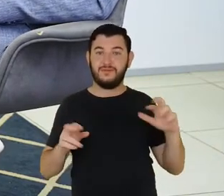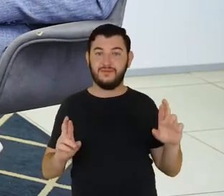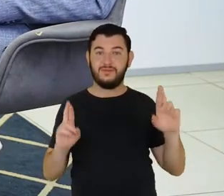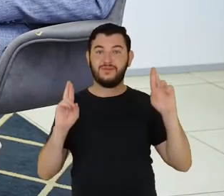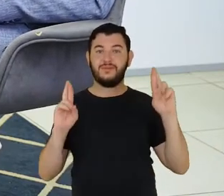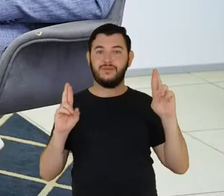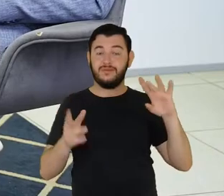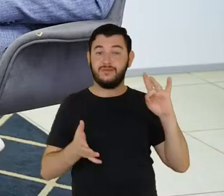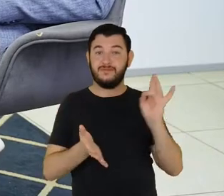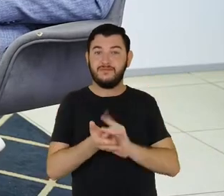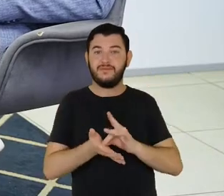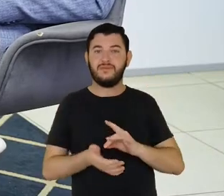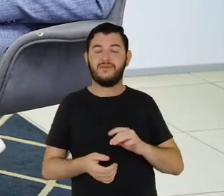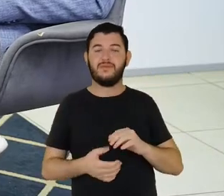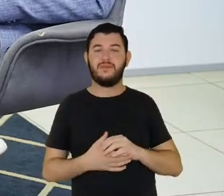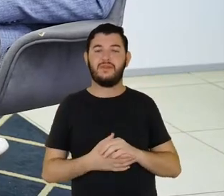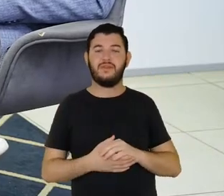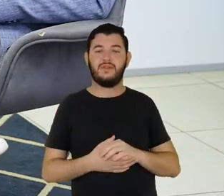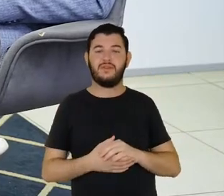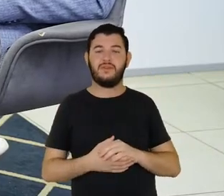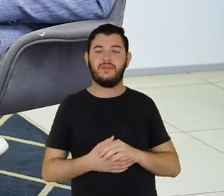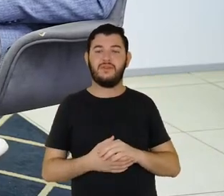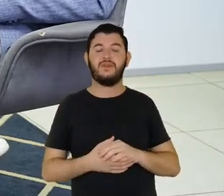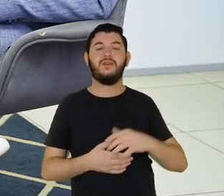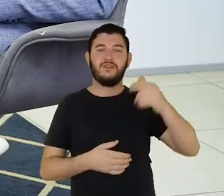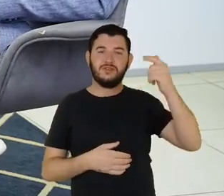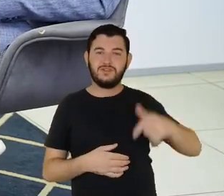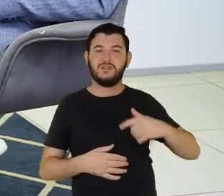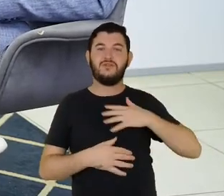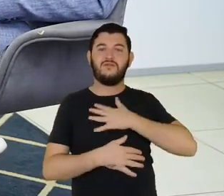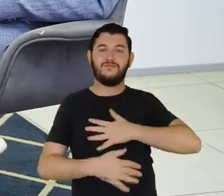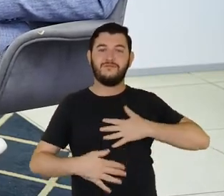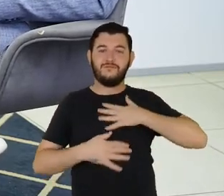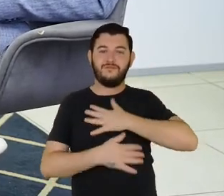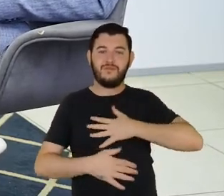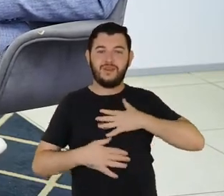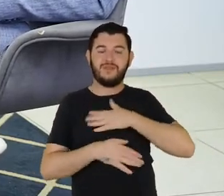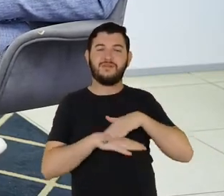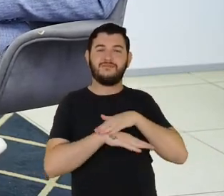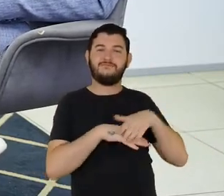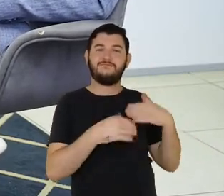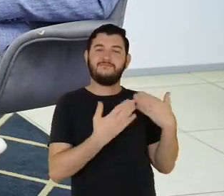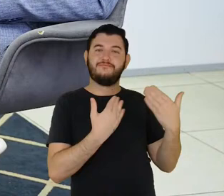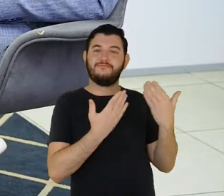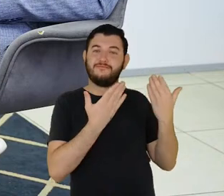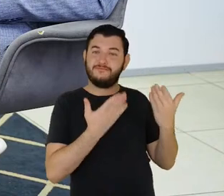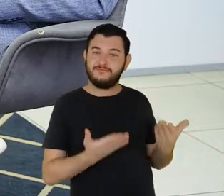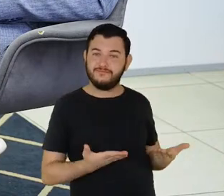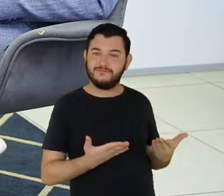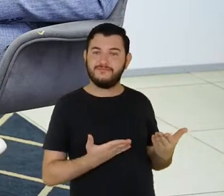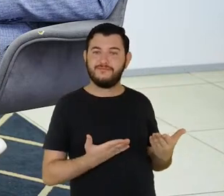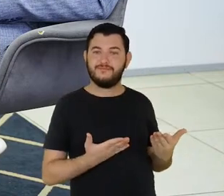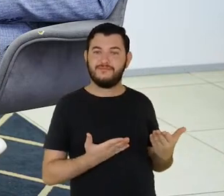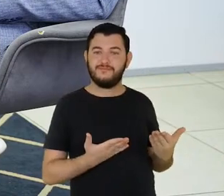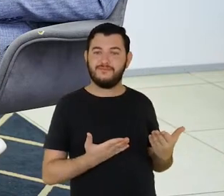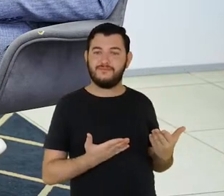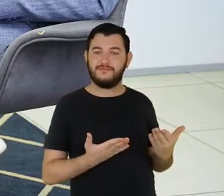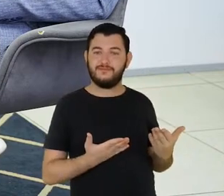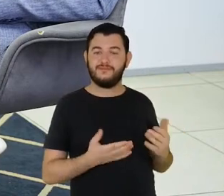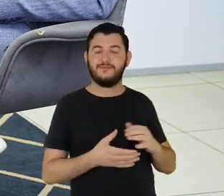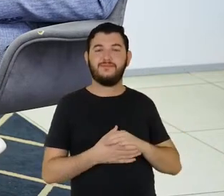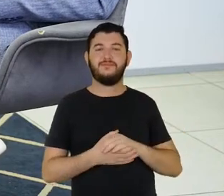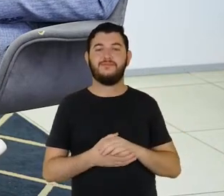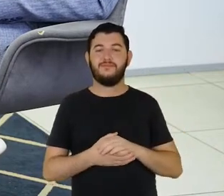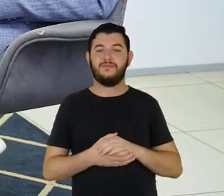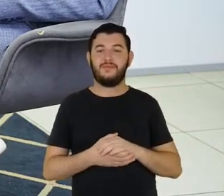foi um prazer imenso poder conversar contigo. Não, o prazer foi meu. Eu estou adiando essa participação num programa da